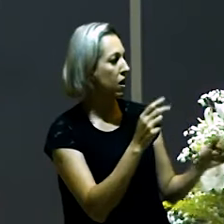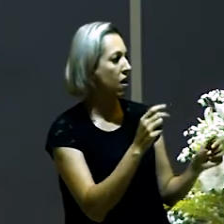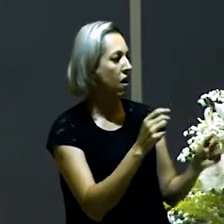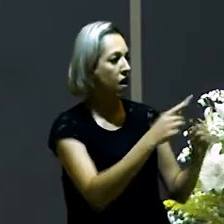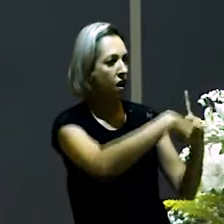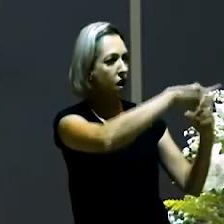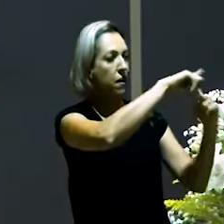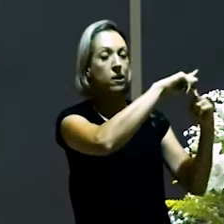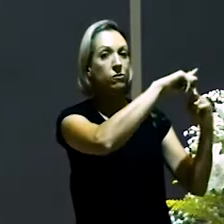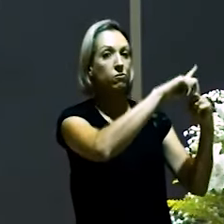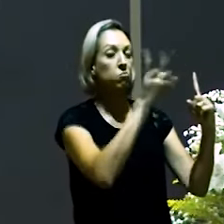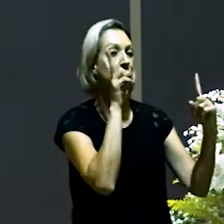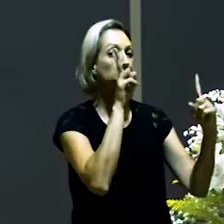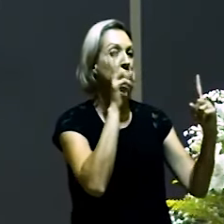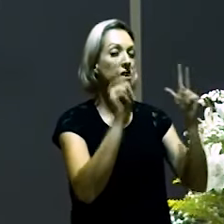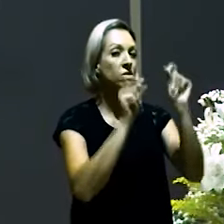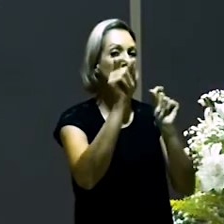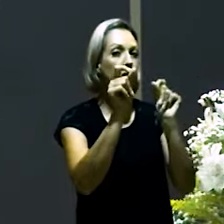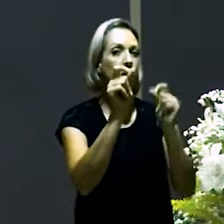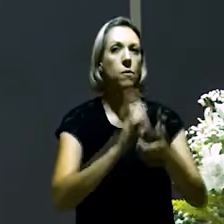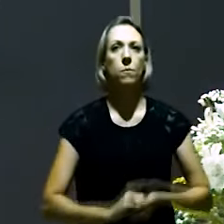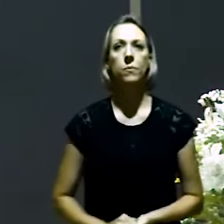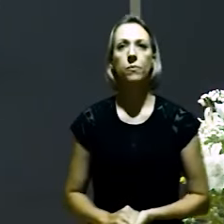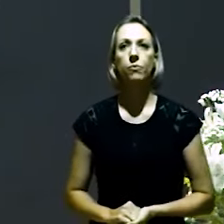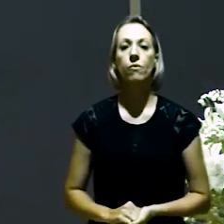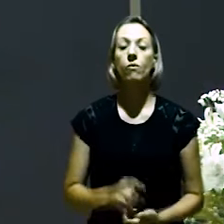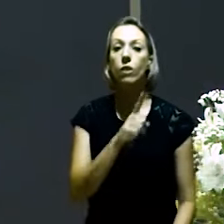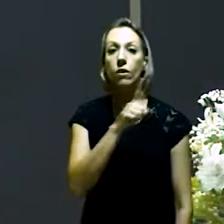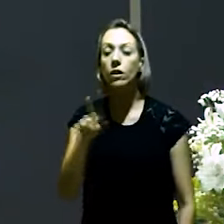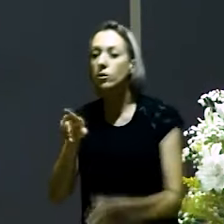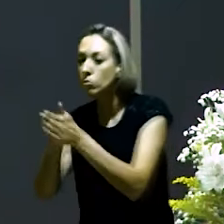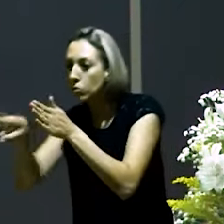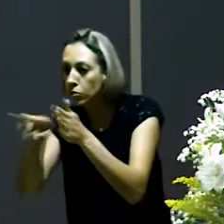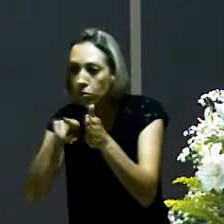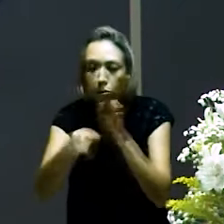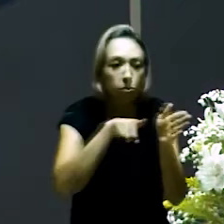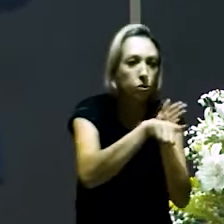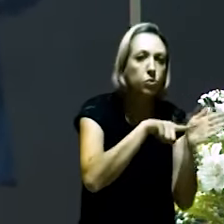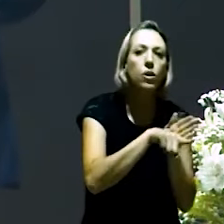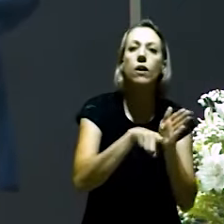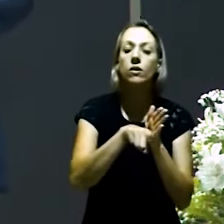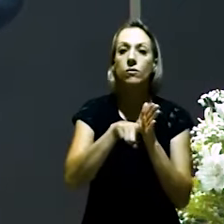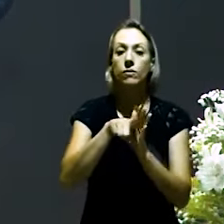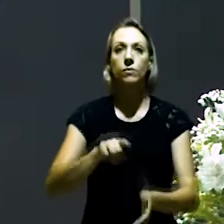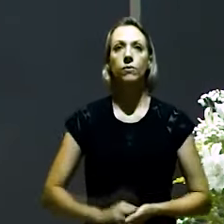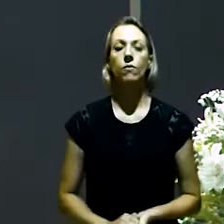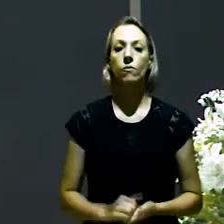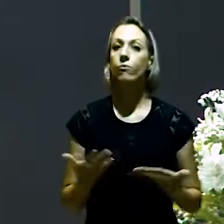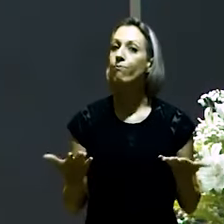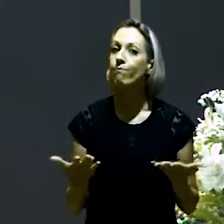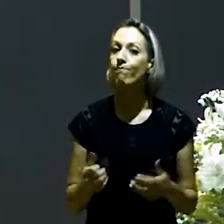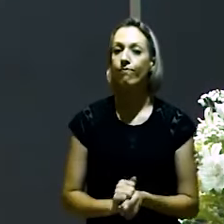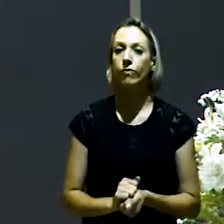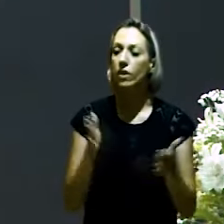nos vem à cabeça. Porém, se você perguntar a qualquer pessoa, ou a maioria das pessoas, qual a visão que se